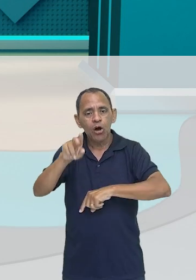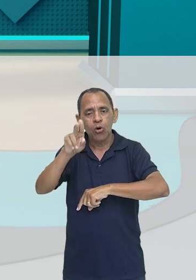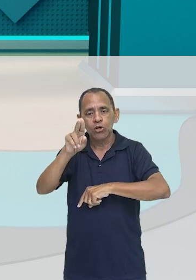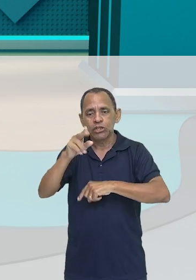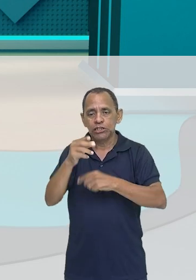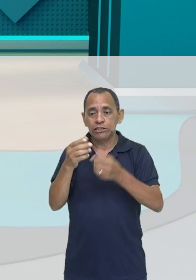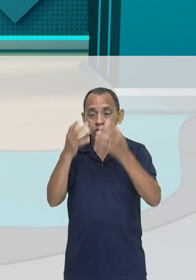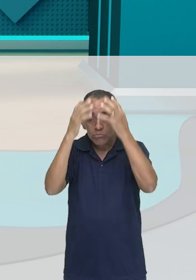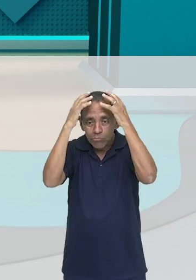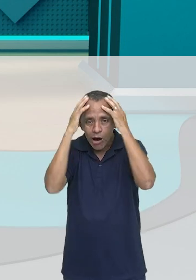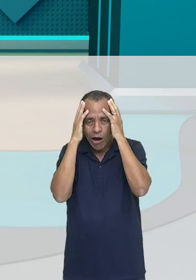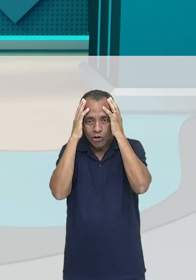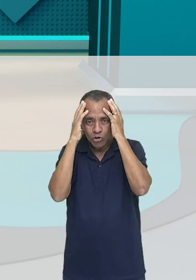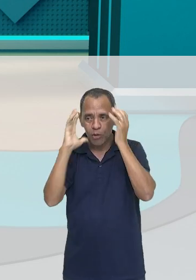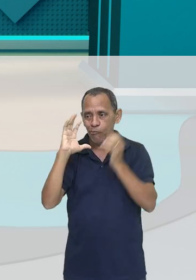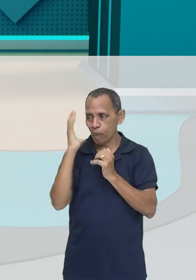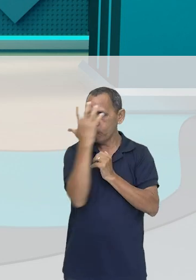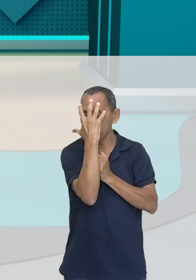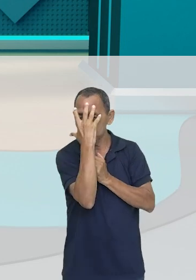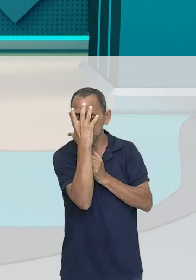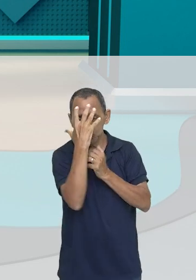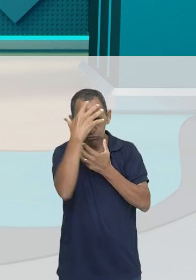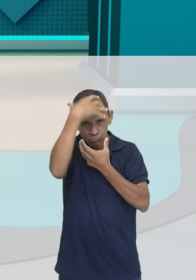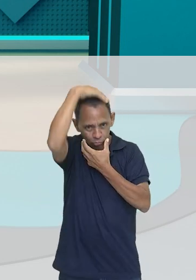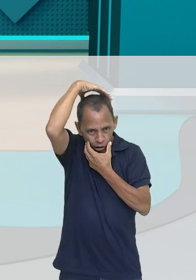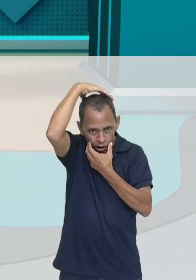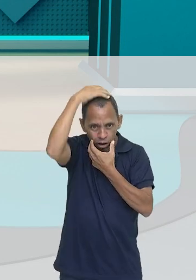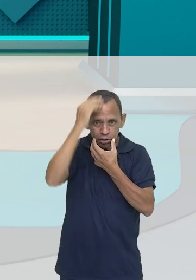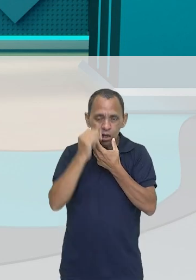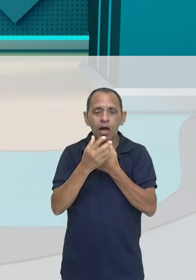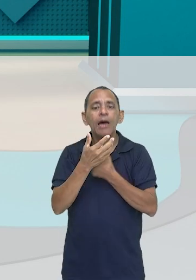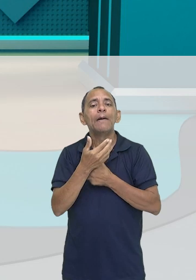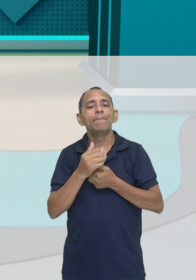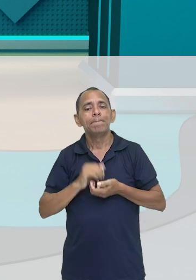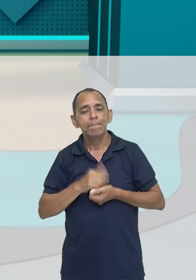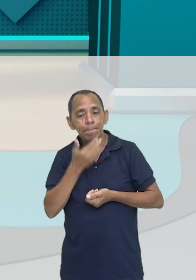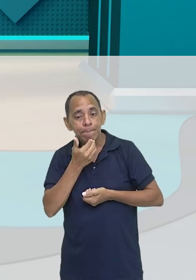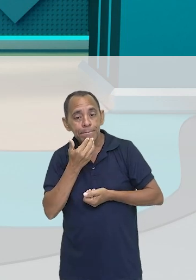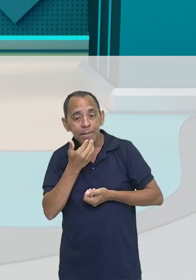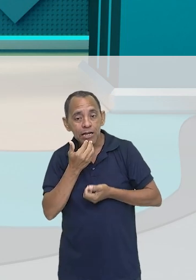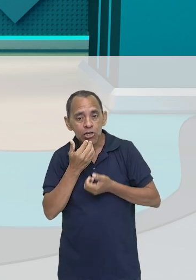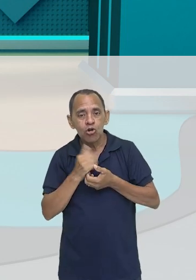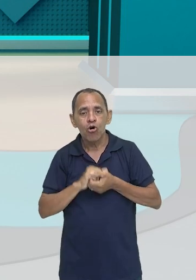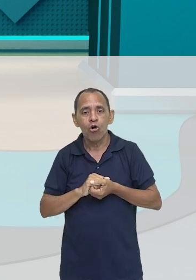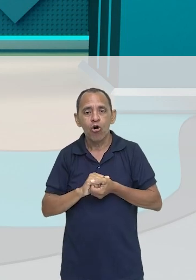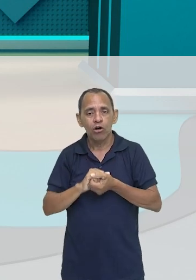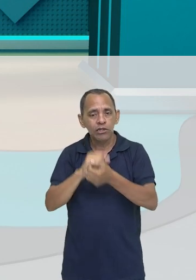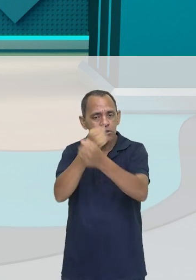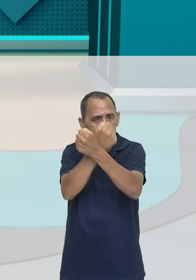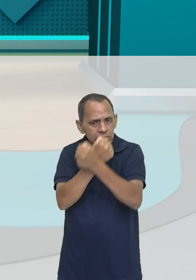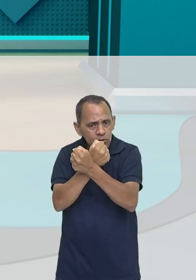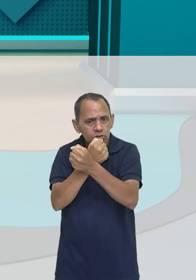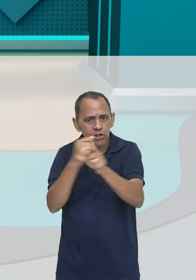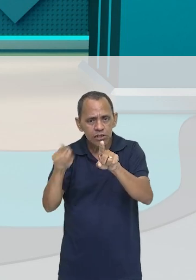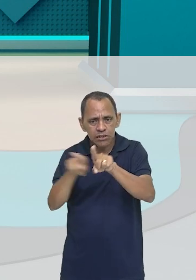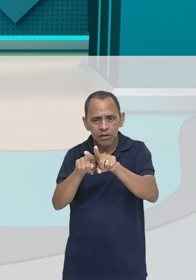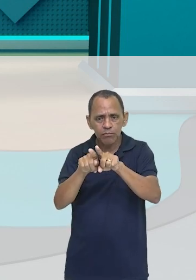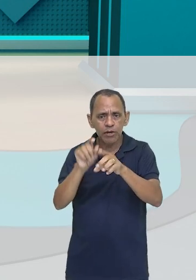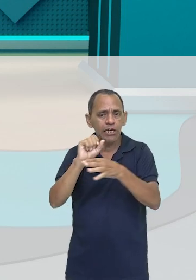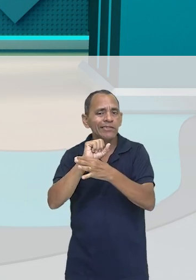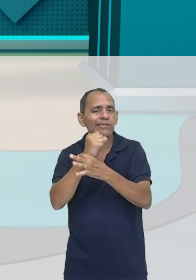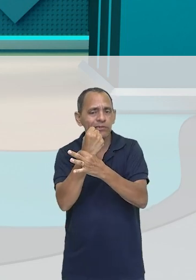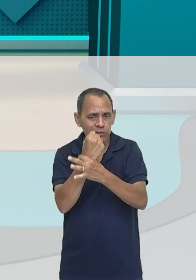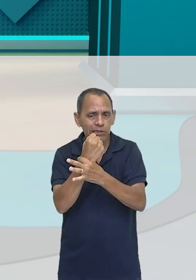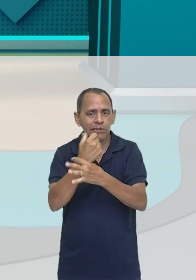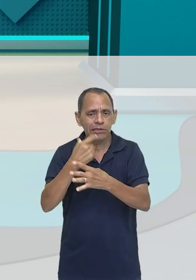capacete, tá bom? Ele serve para dar uma melhor aderência, também para proteger aí que o suor caia,